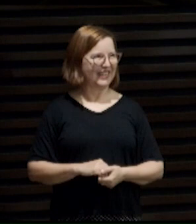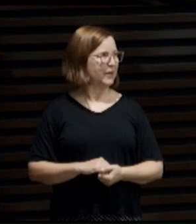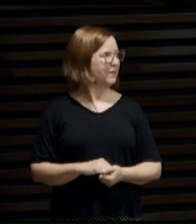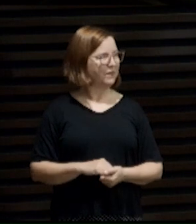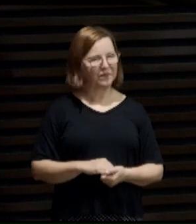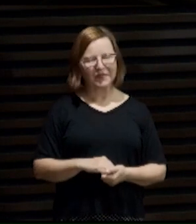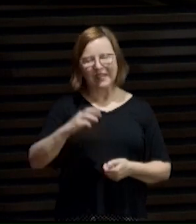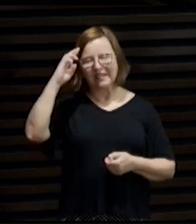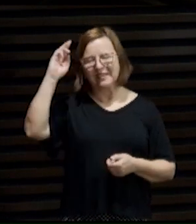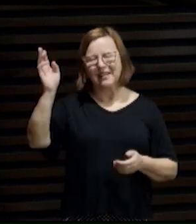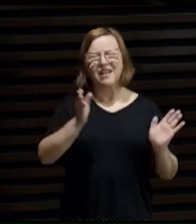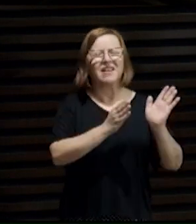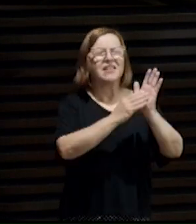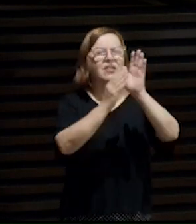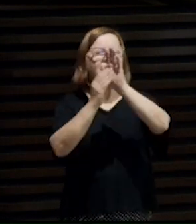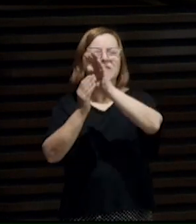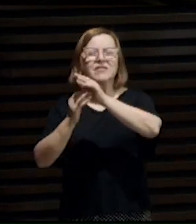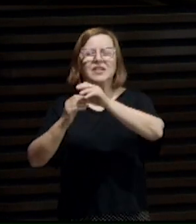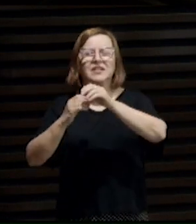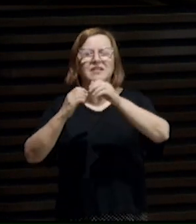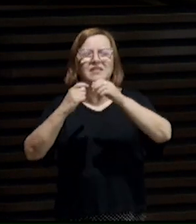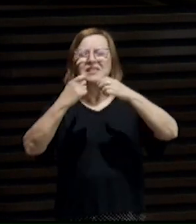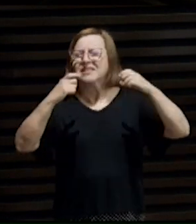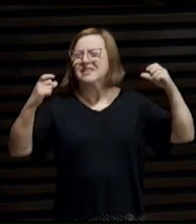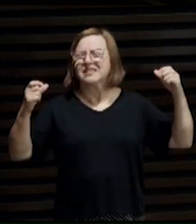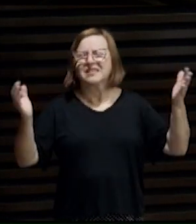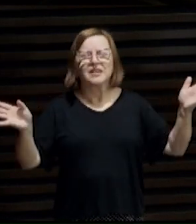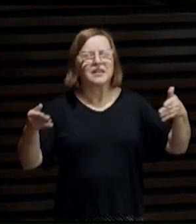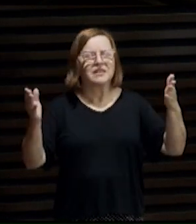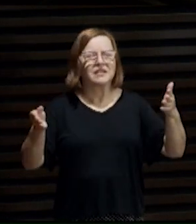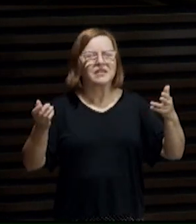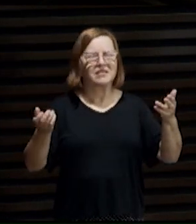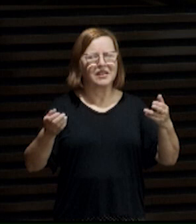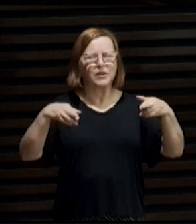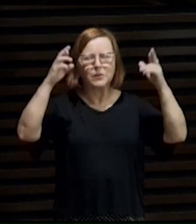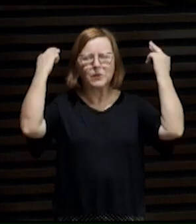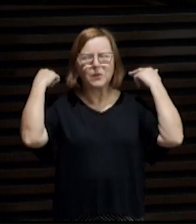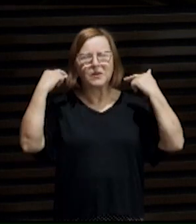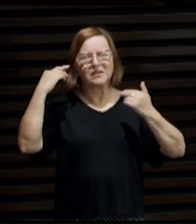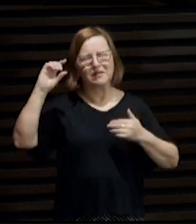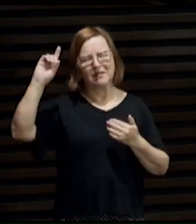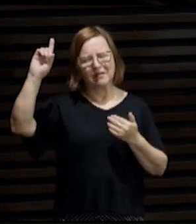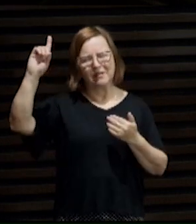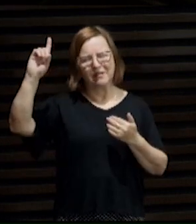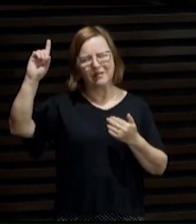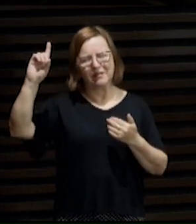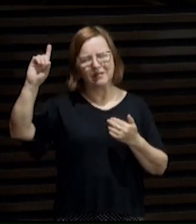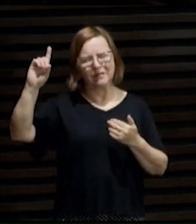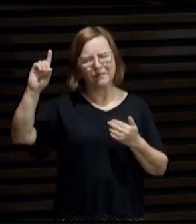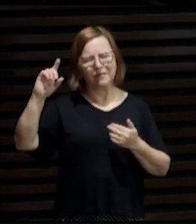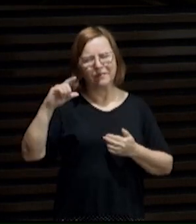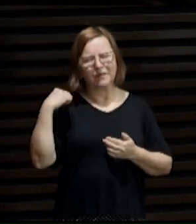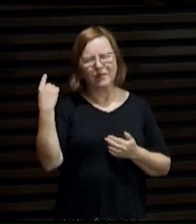Senhor, seja louvado, engrandecido, exaltado o Cordeiro de Deus, nosso noivo,